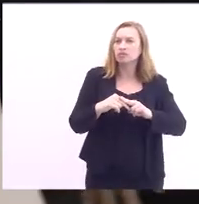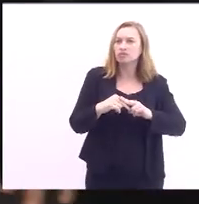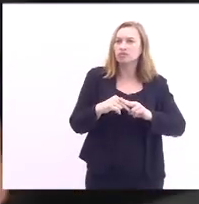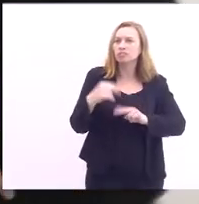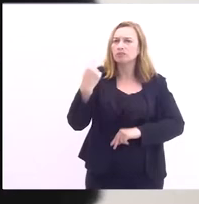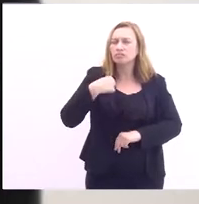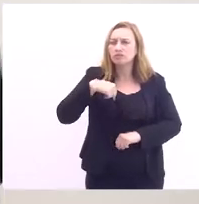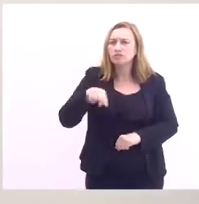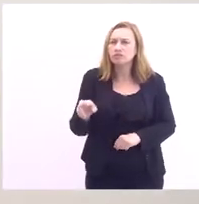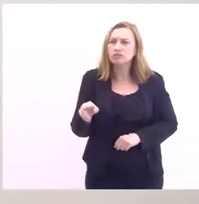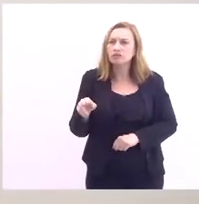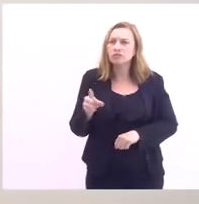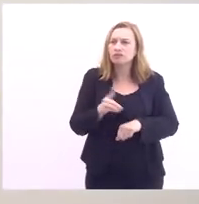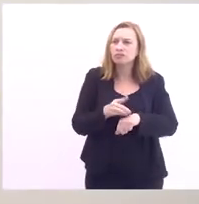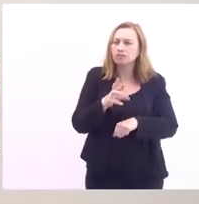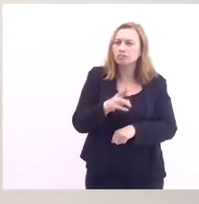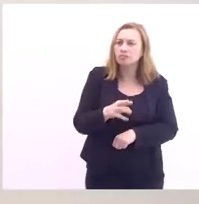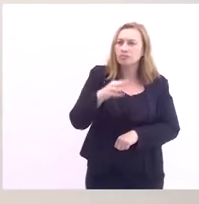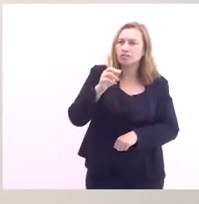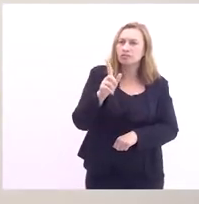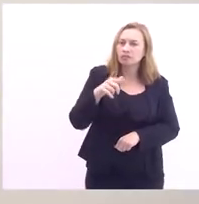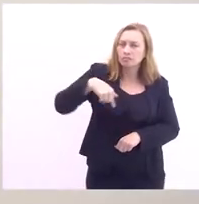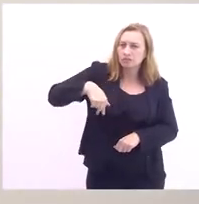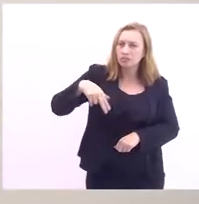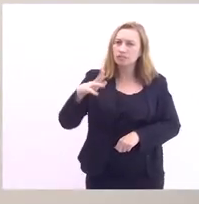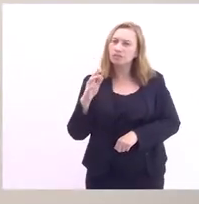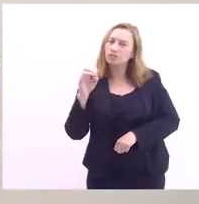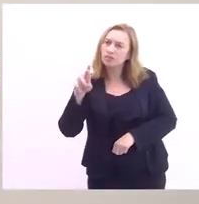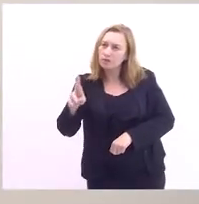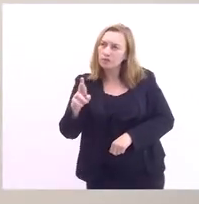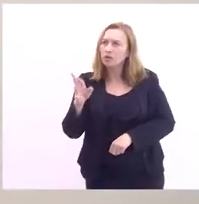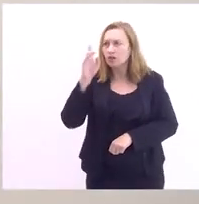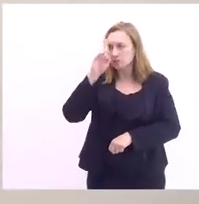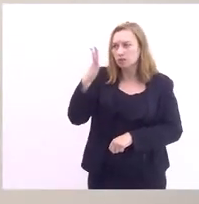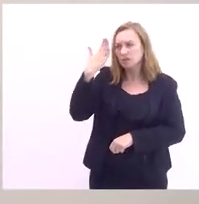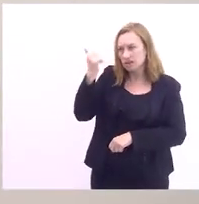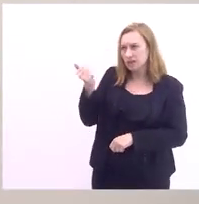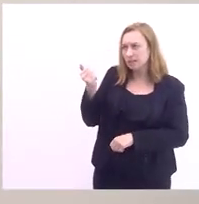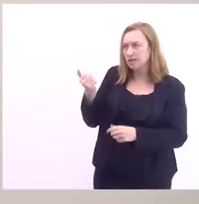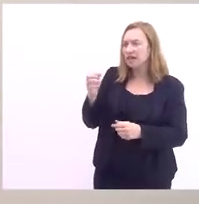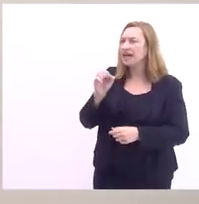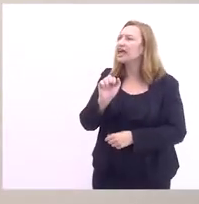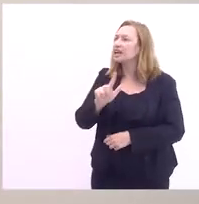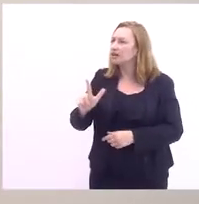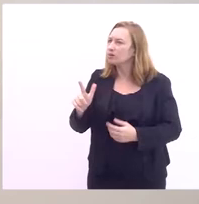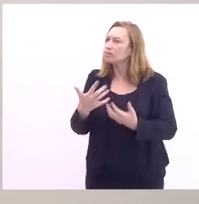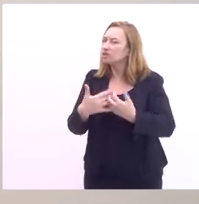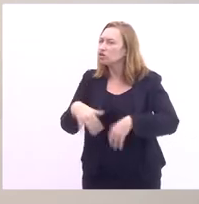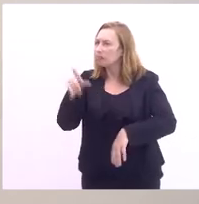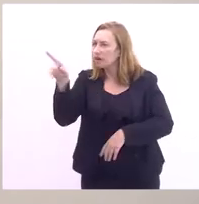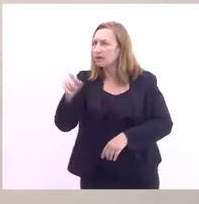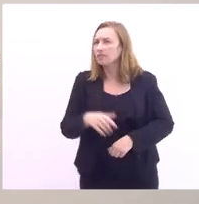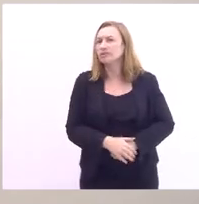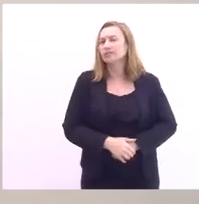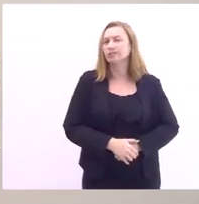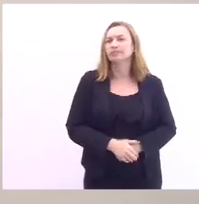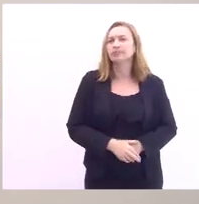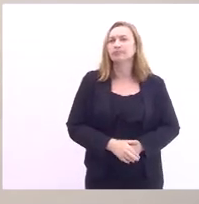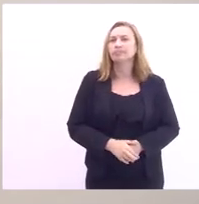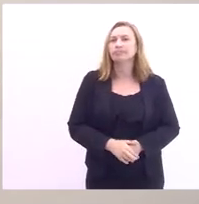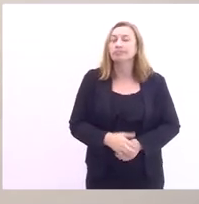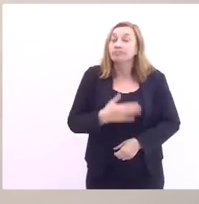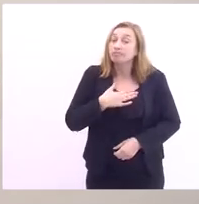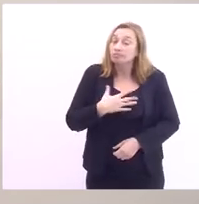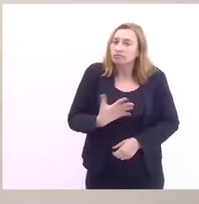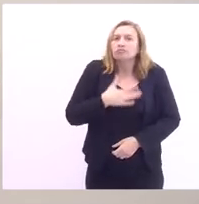eu estive, doutor Guilherme, e o senhor sabe, na Enel de Petrópolis. E, para